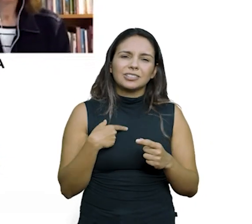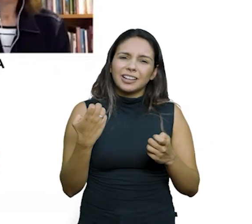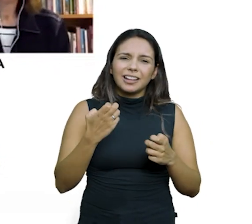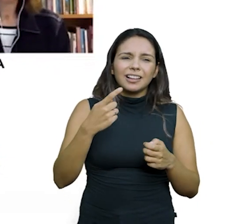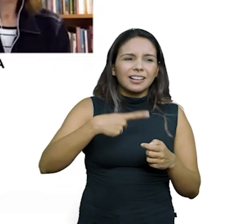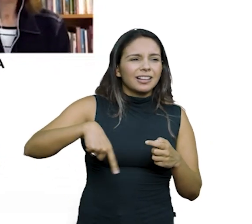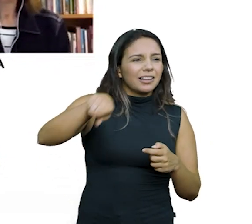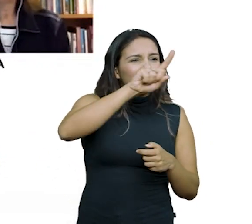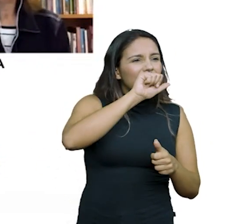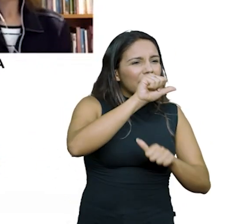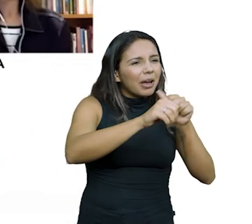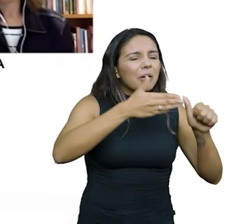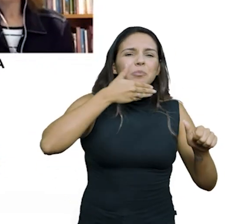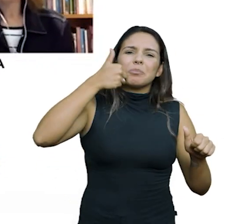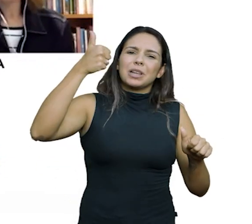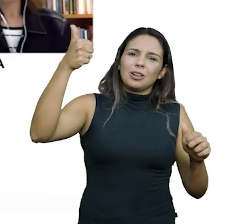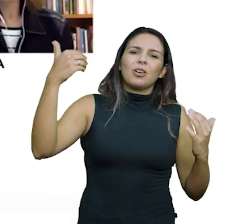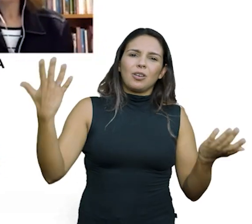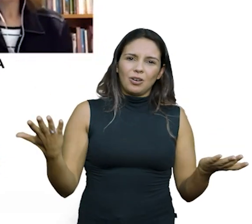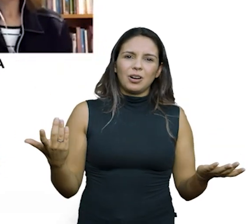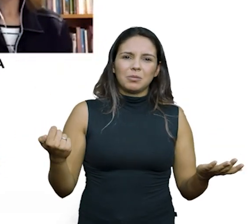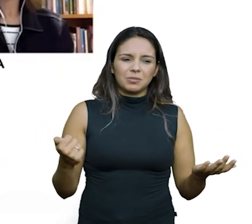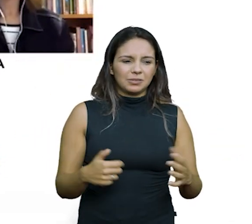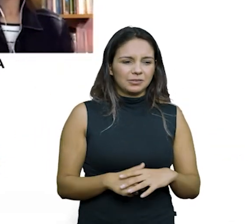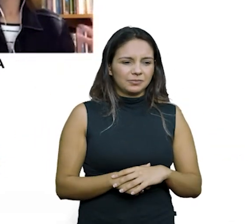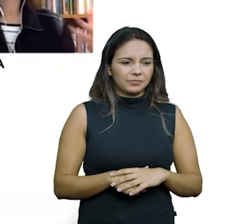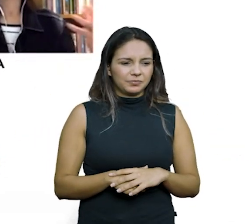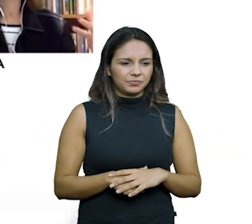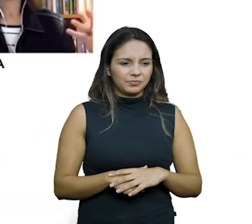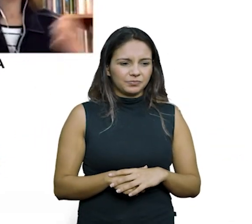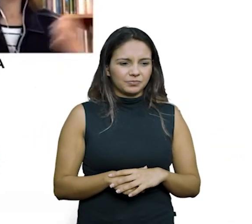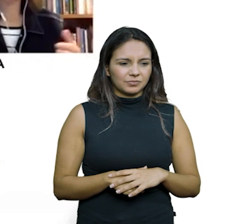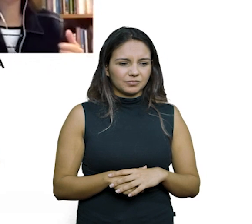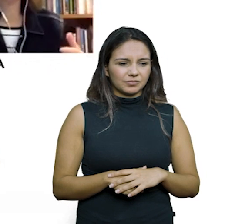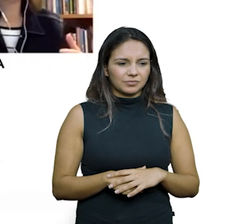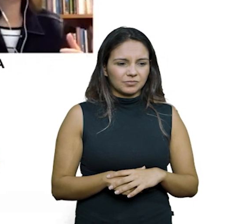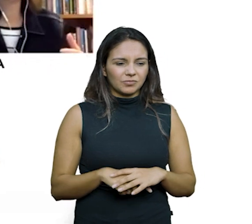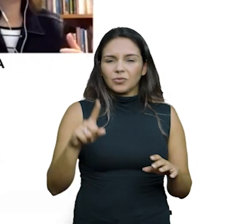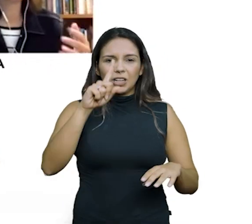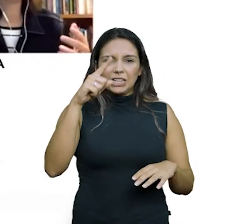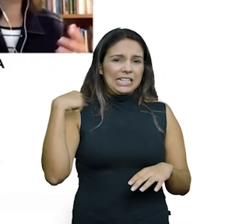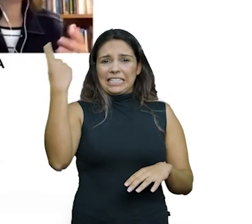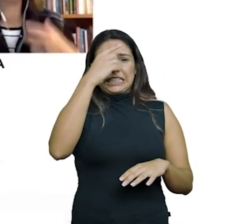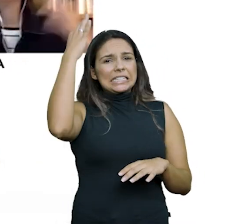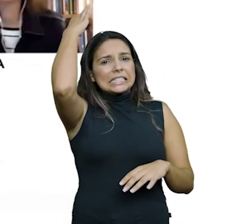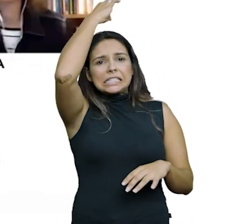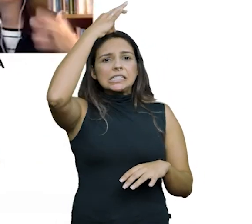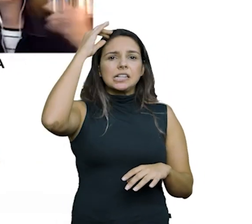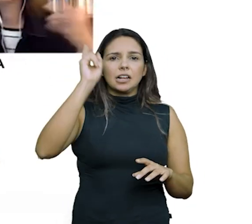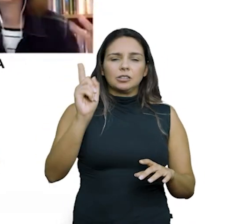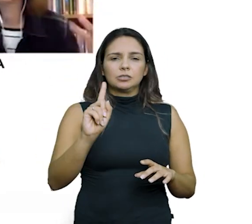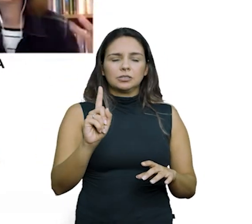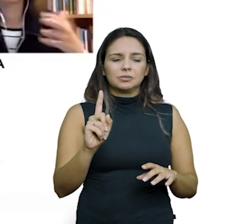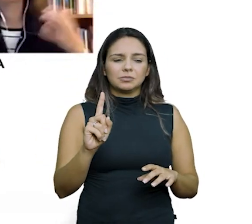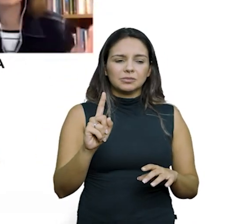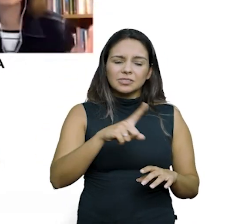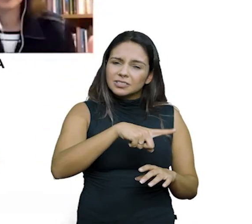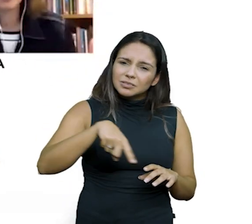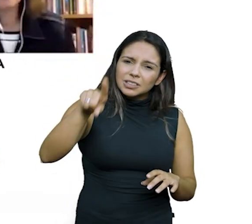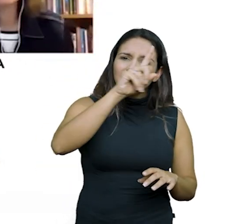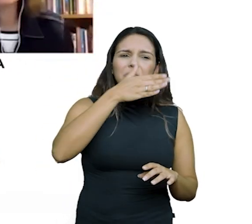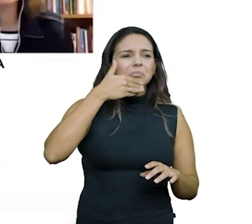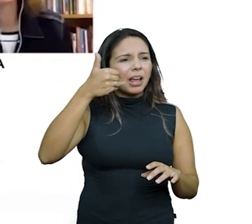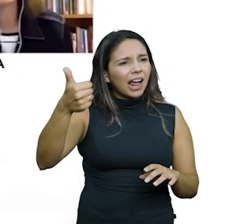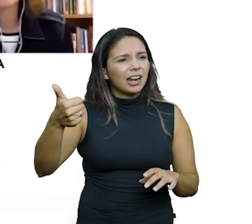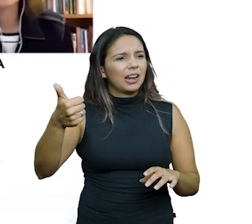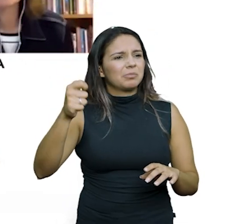Mas eu queria que a gente saísse, não é mais... nós não somos divindades, não somos santos, mas eu queria que a